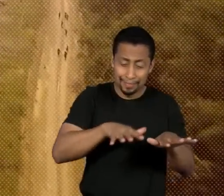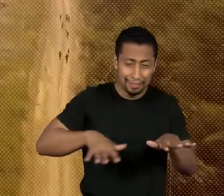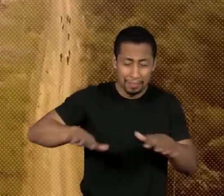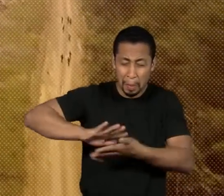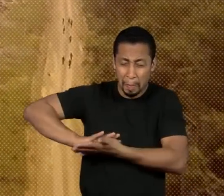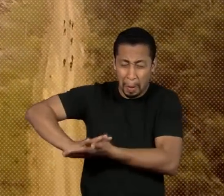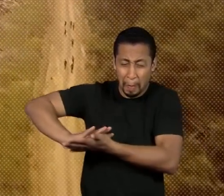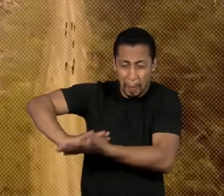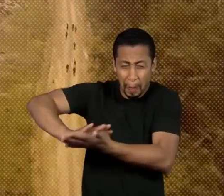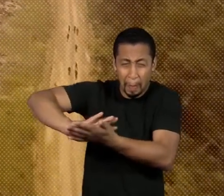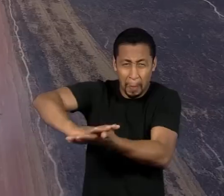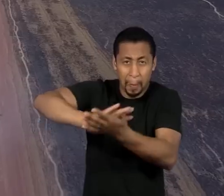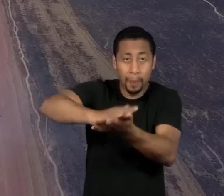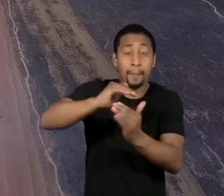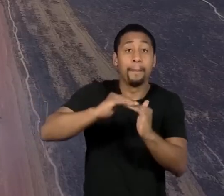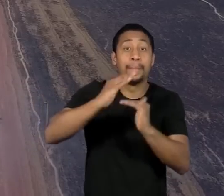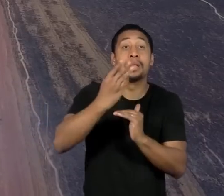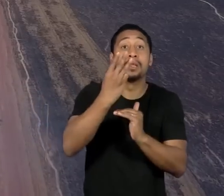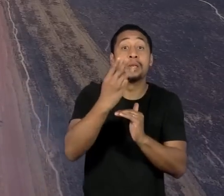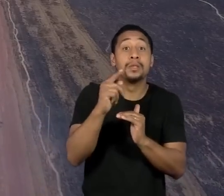3.300 pontos de desmatamento.